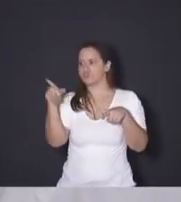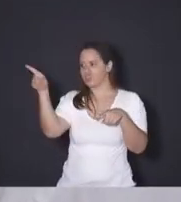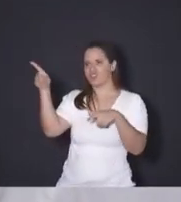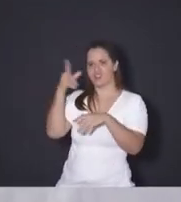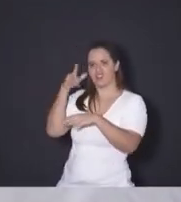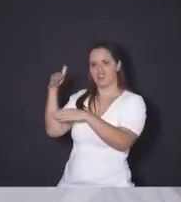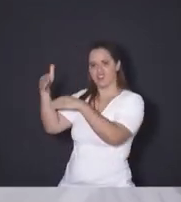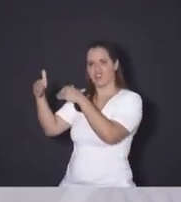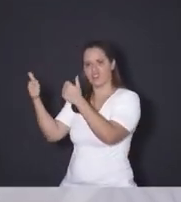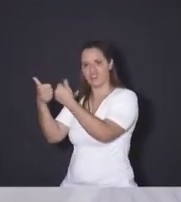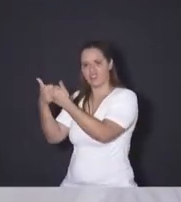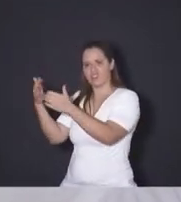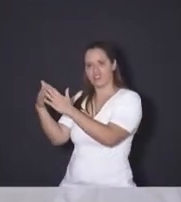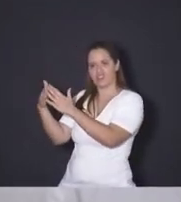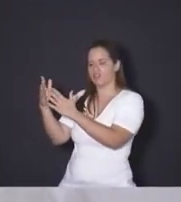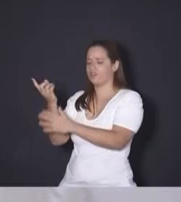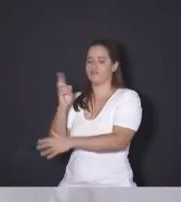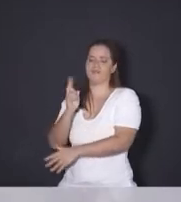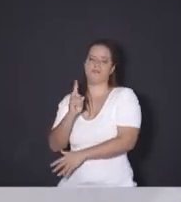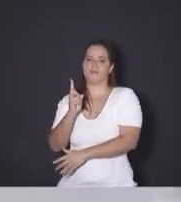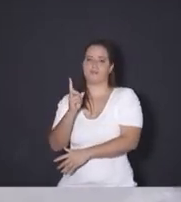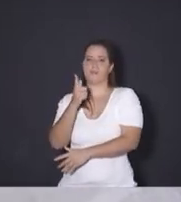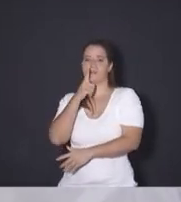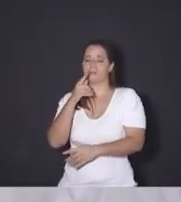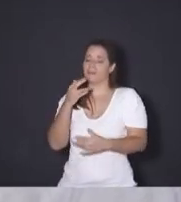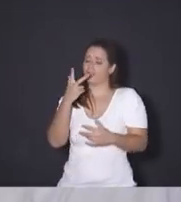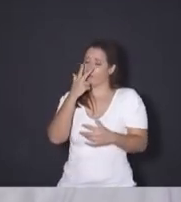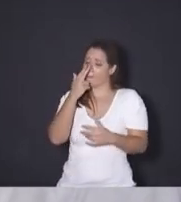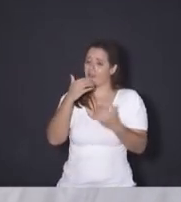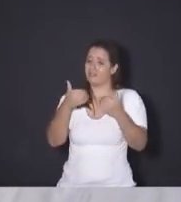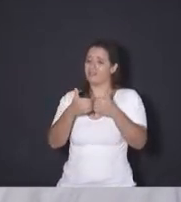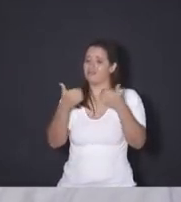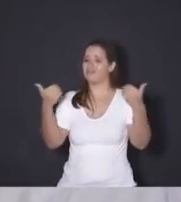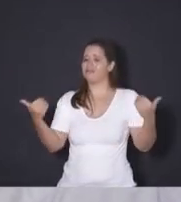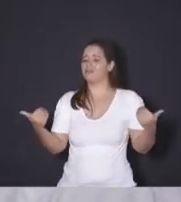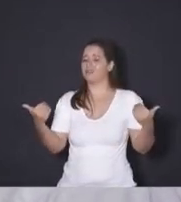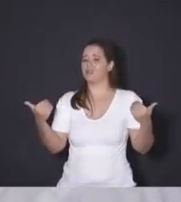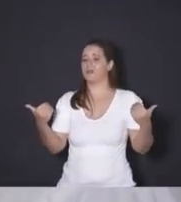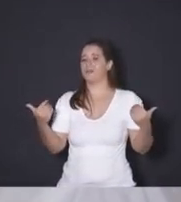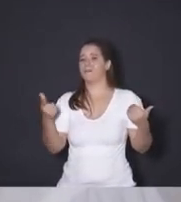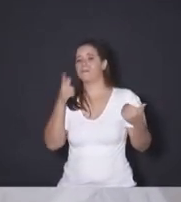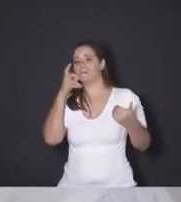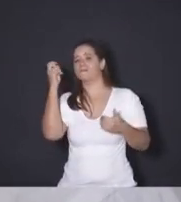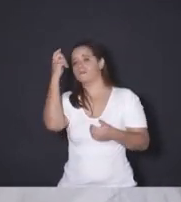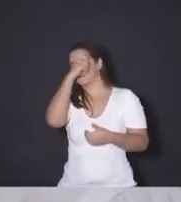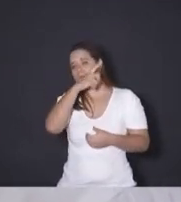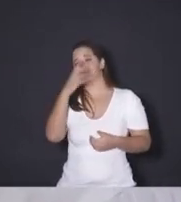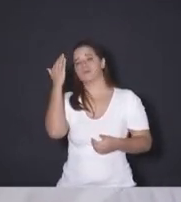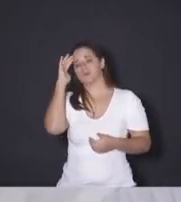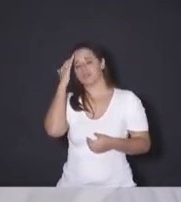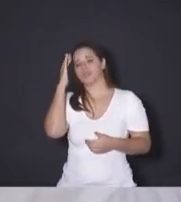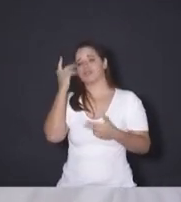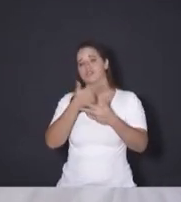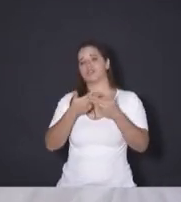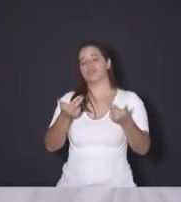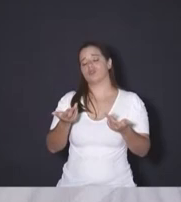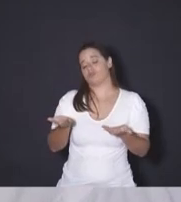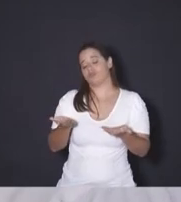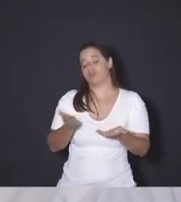quinas não então é uma incongruência é é difícil entender essas coisas